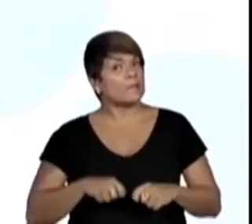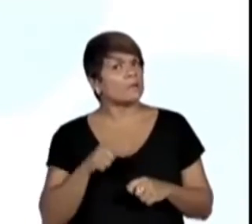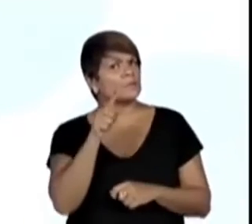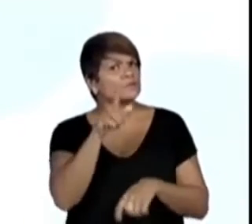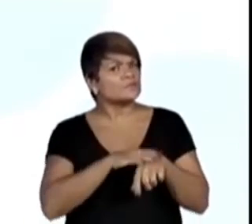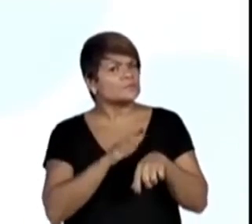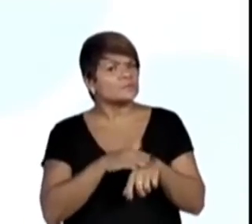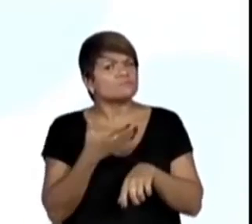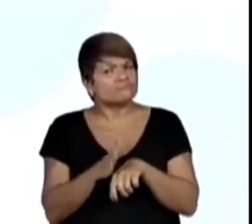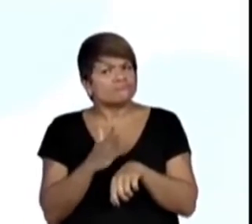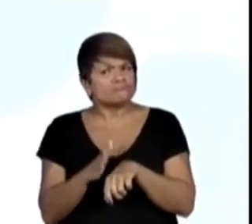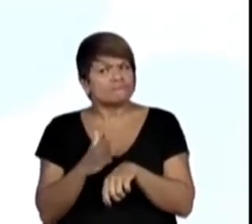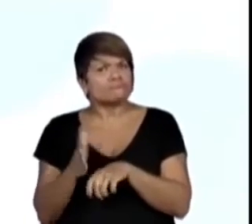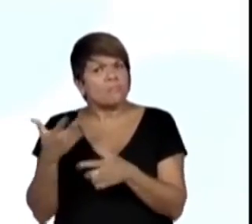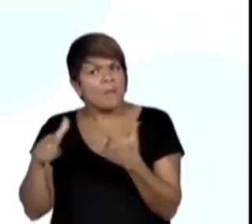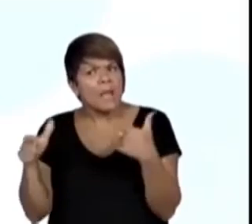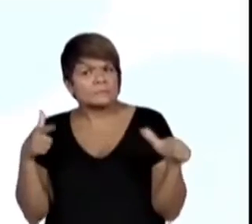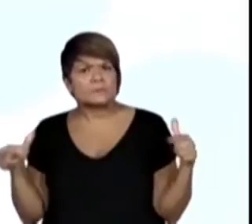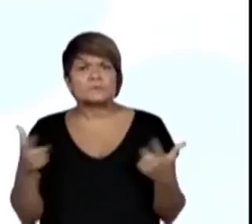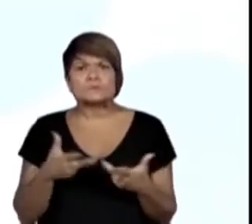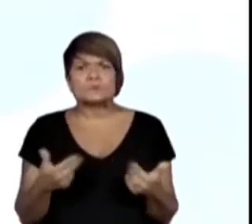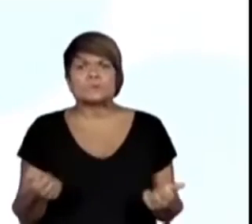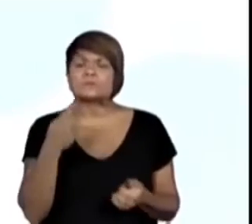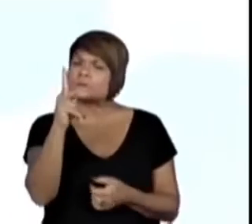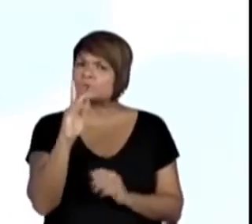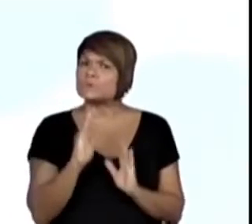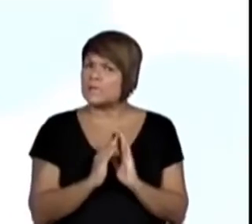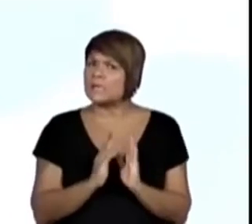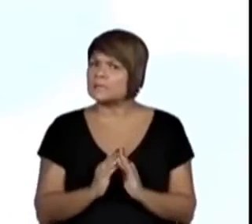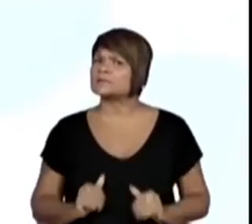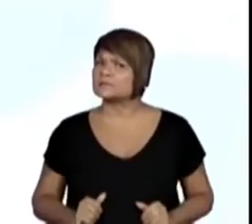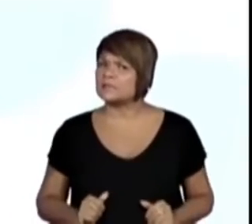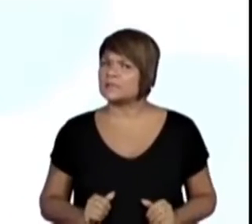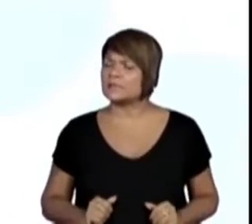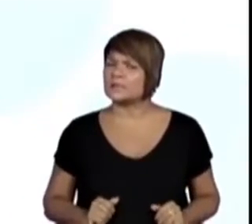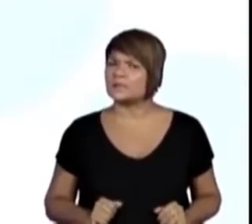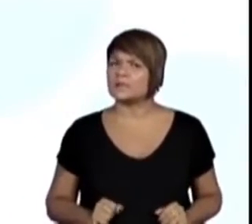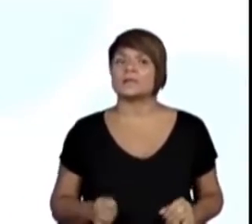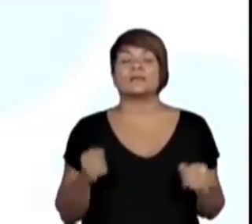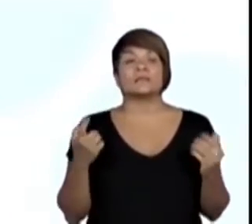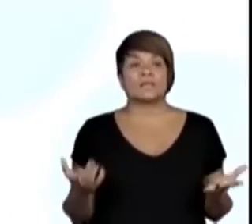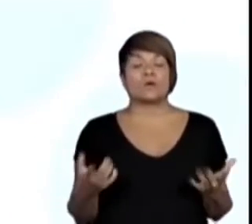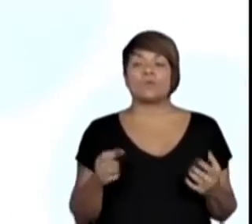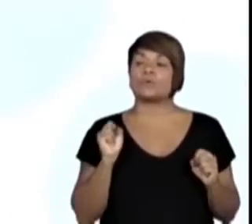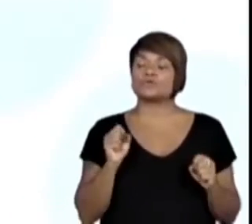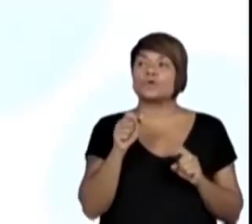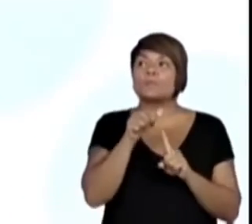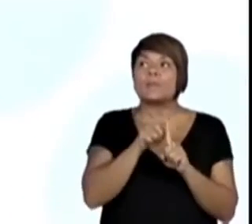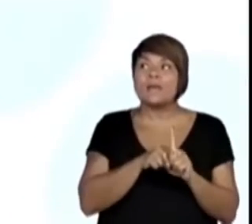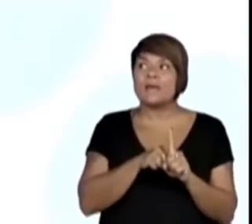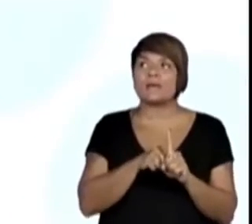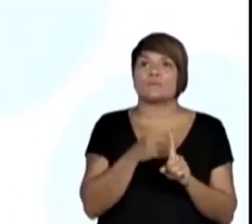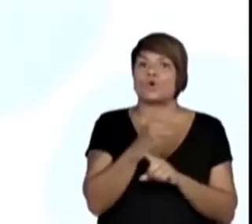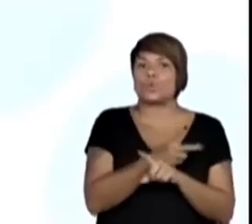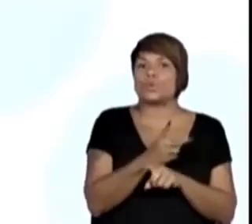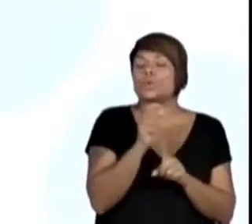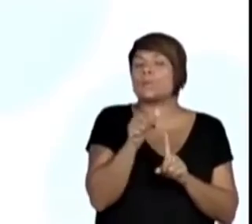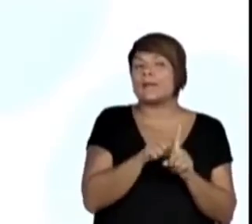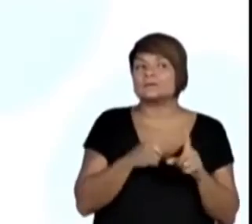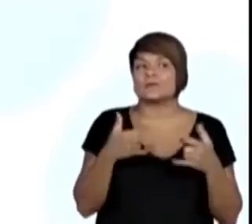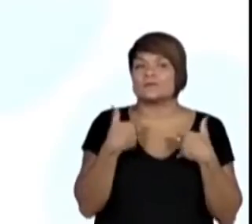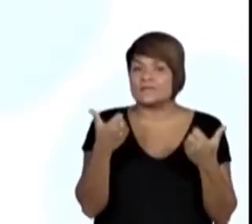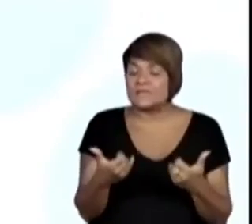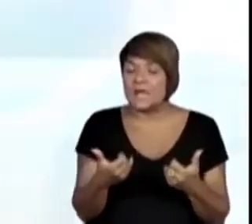muito mais coisa explorando o calendário aí na sua casa. Procura o mês do seu aniversário, procura o mês que as